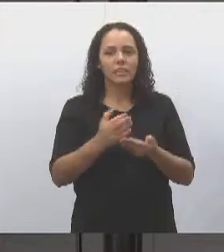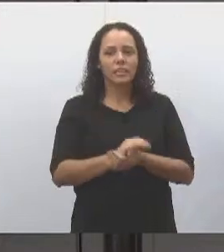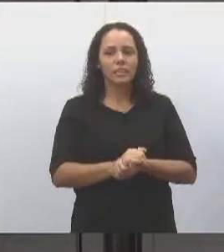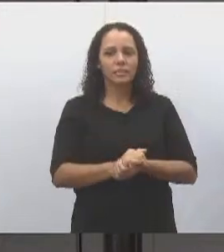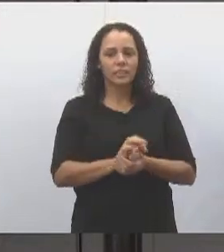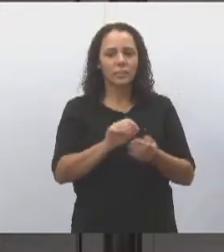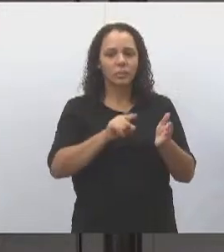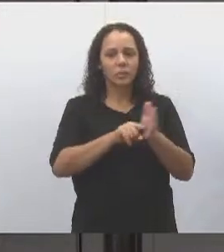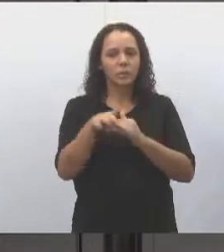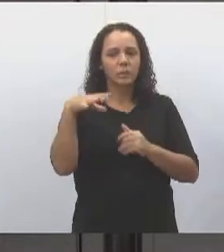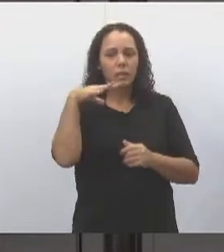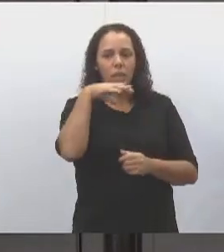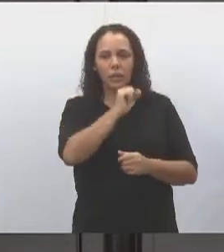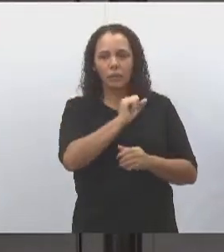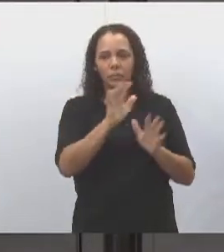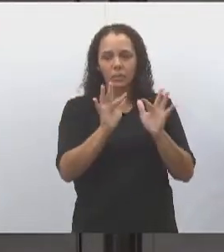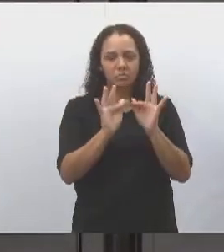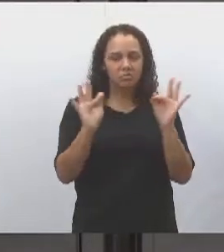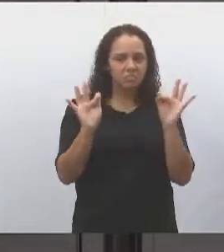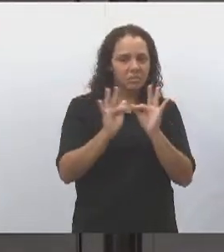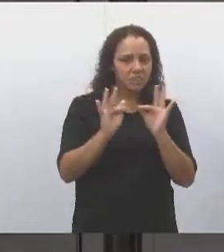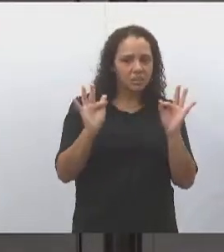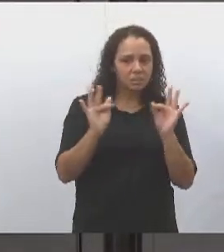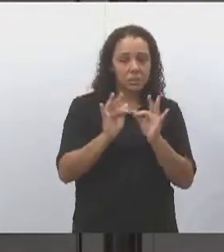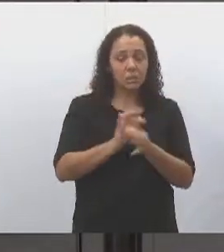pergunta bem rápida e simples.